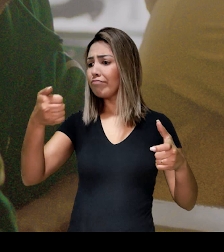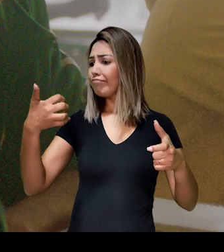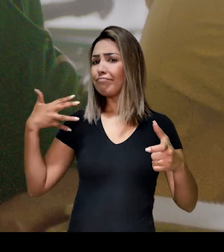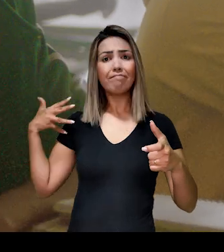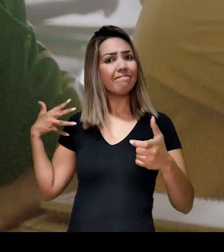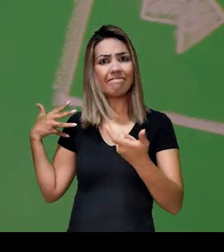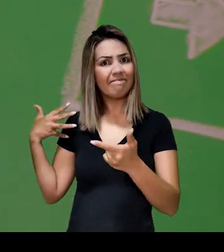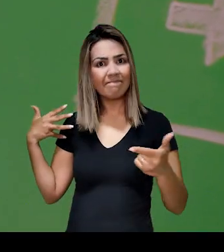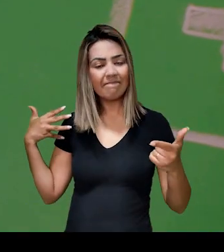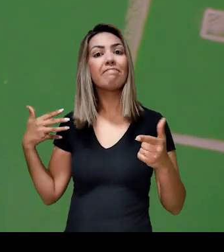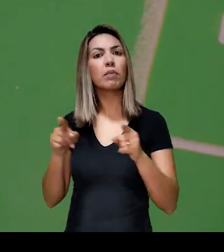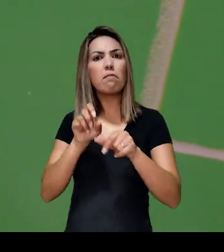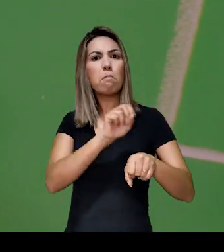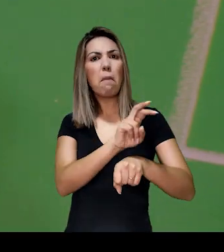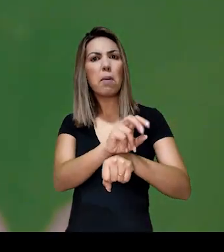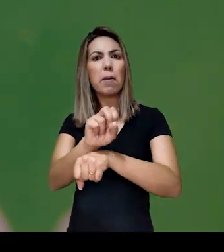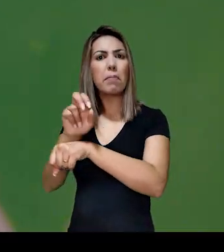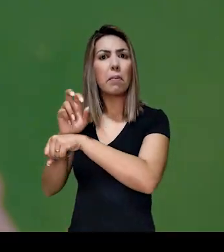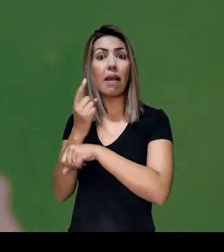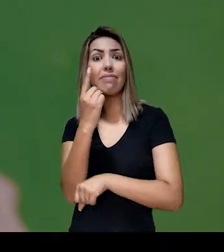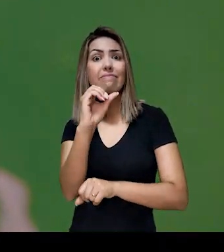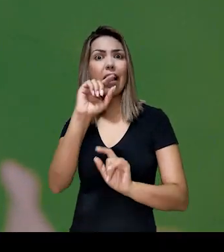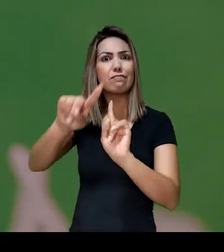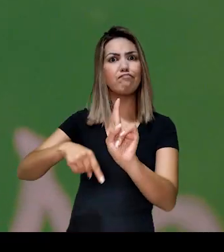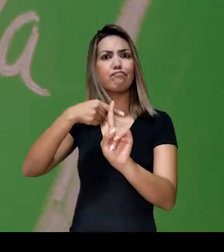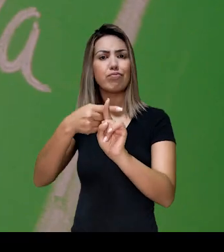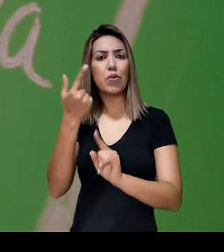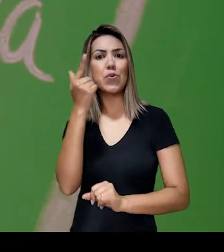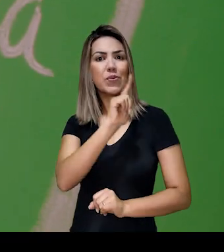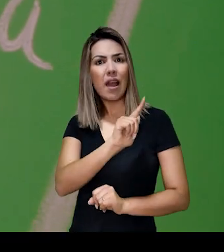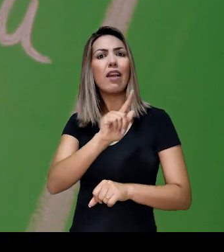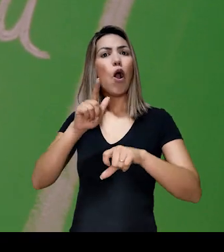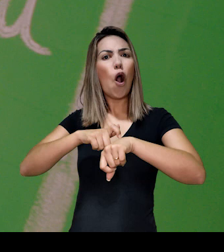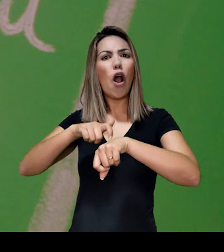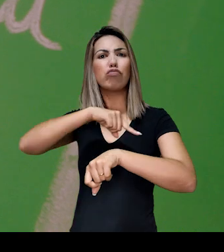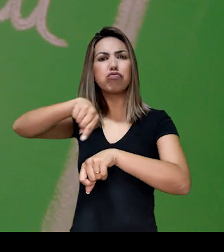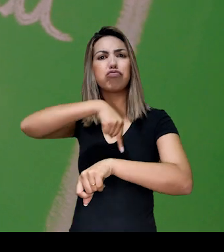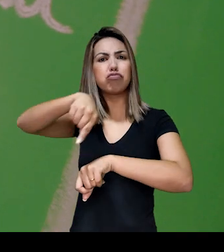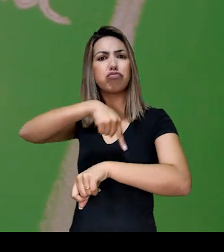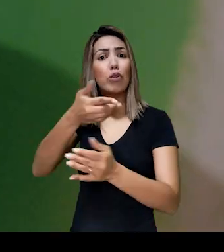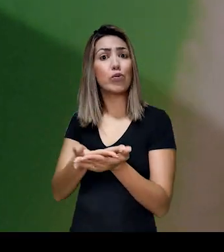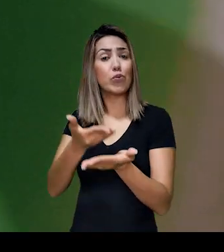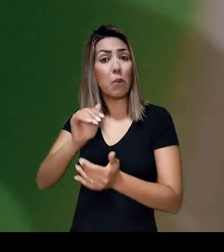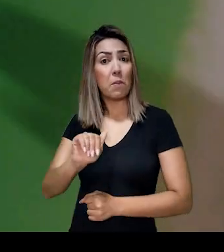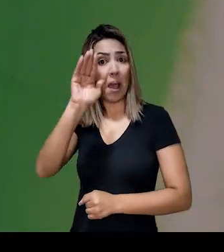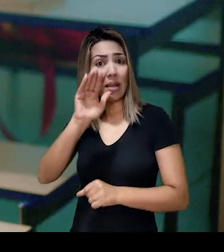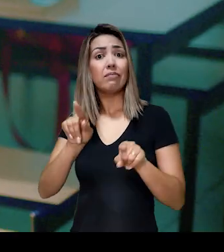de vagas aumentou mais de 10 vezes. São mais horas estudando e mais refeições por dia.